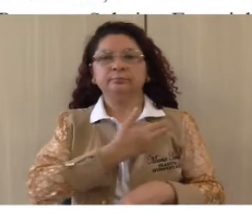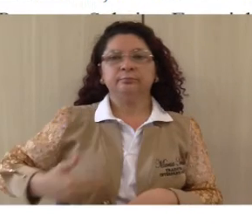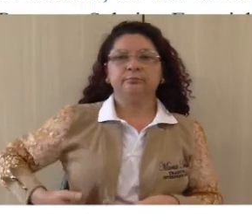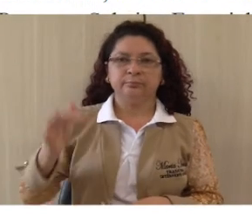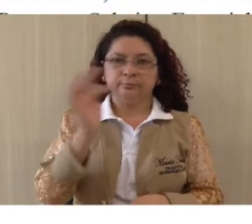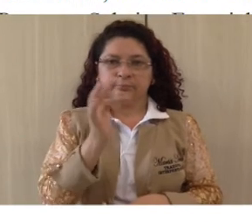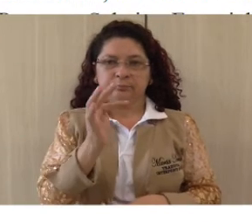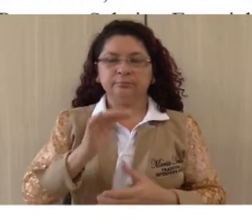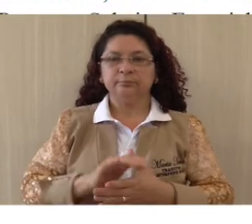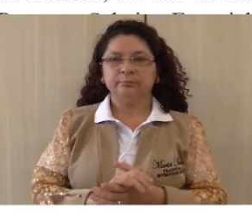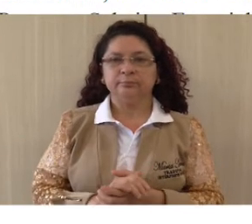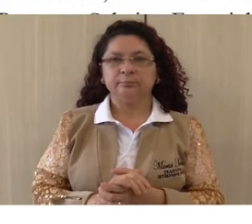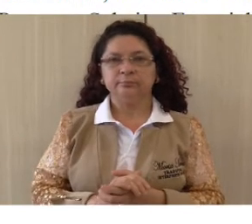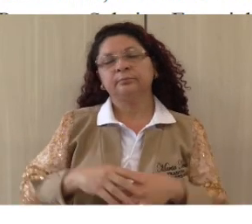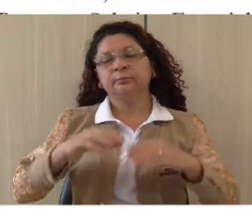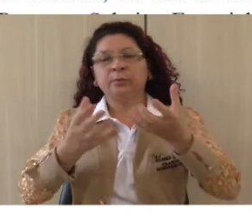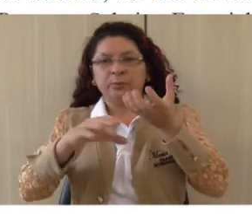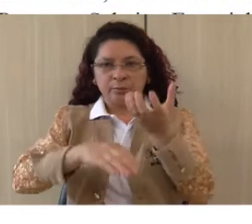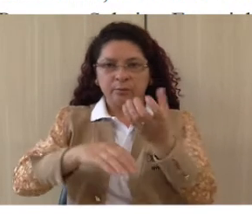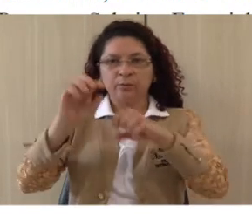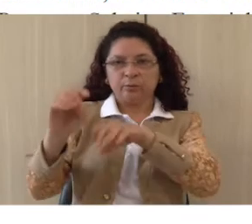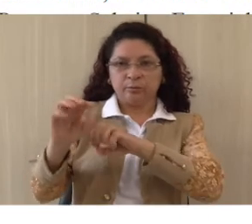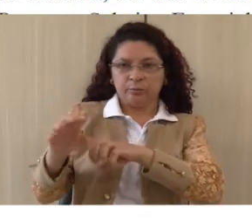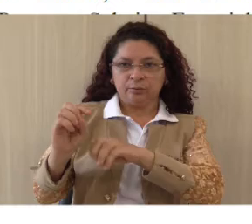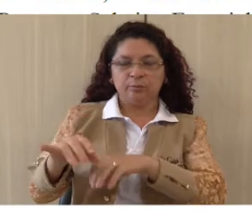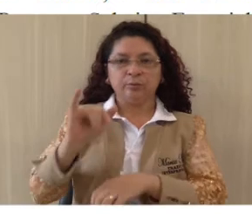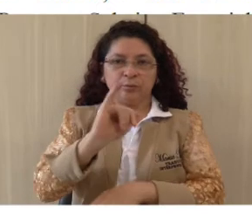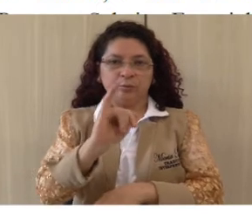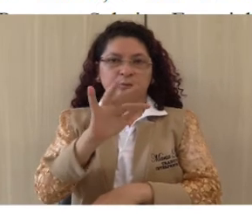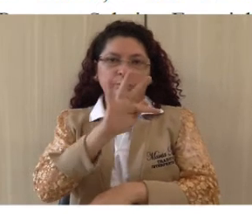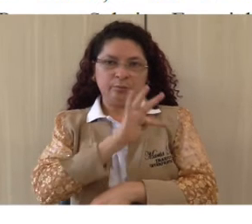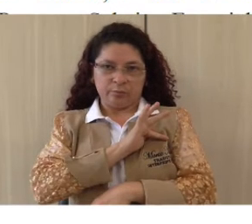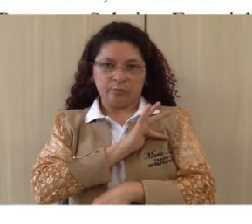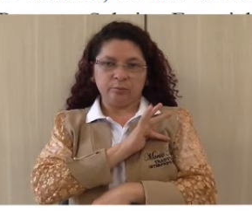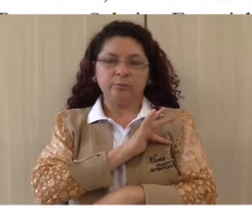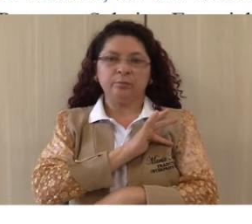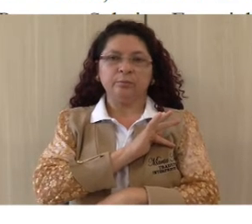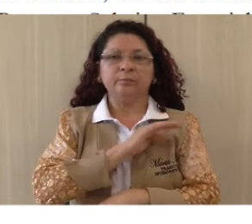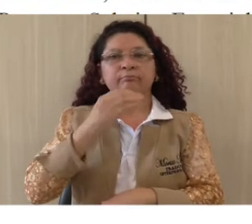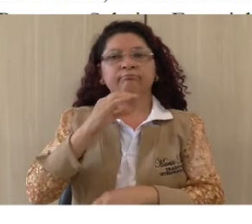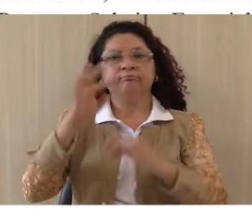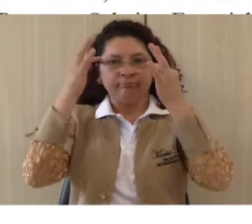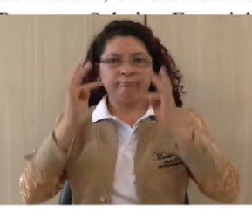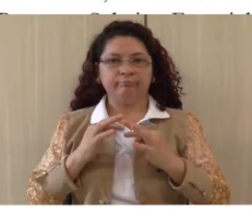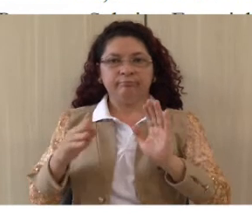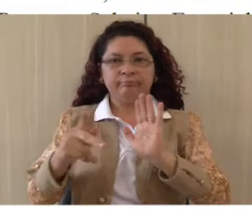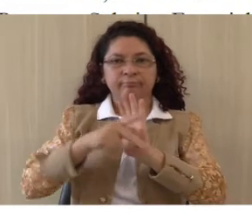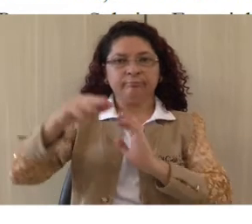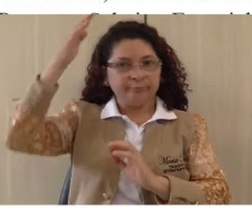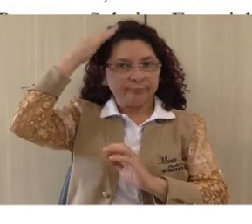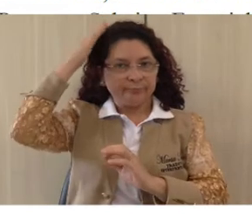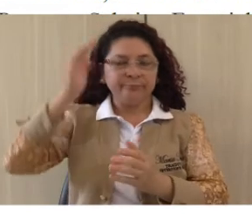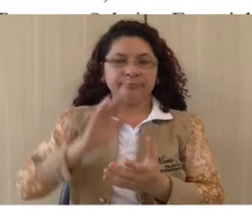Serviço Público Federal, Ministério da Educação, Instituto Federal de Educação, Ciência e Tecnologia do